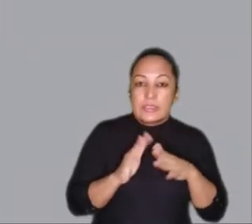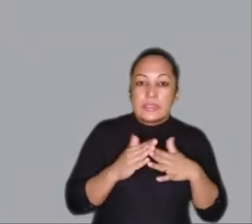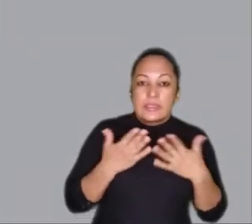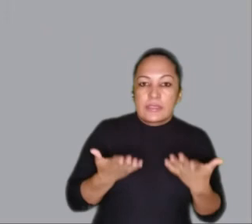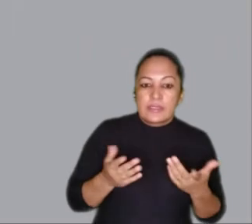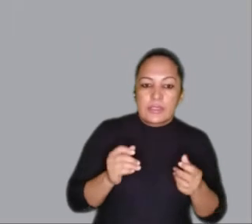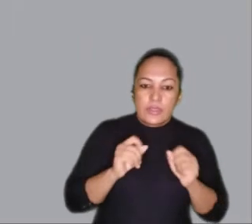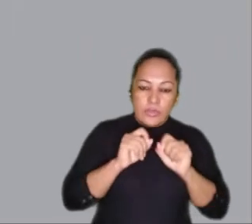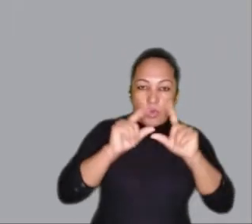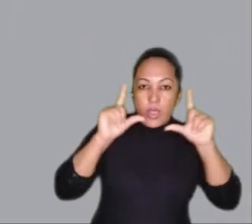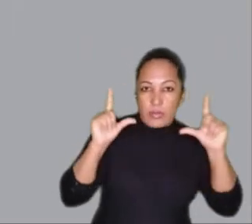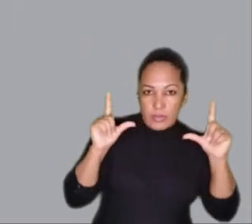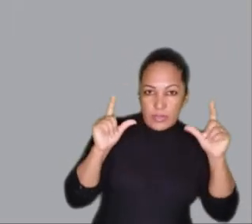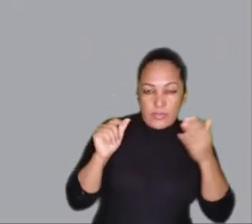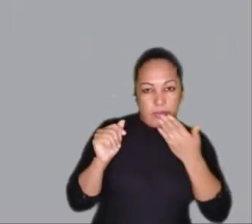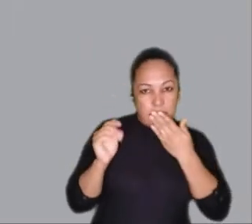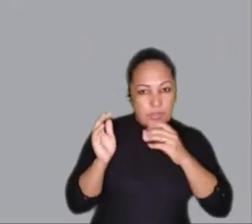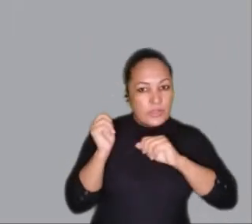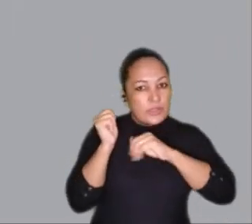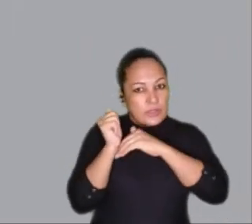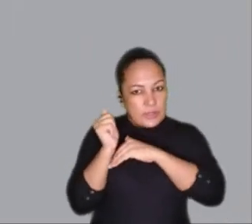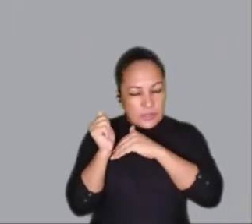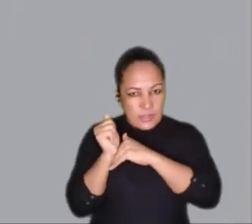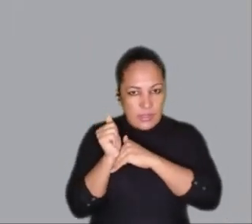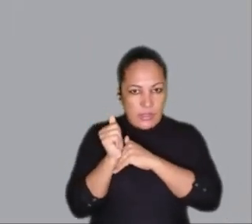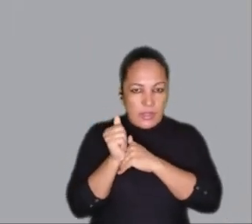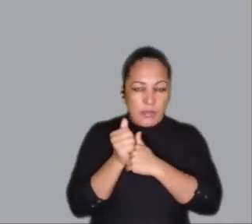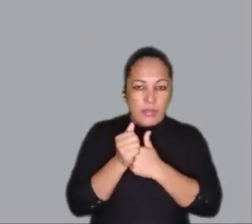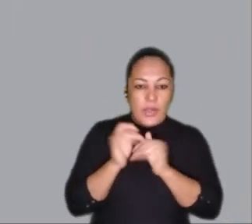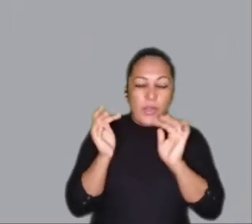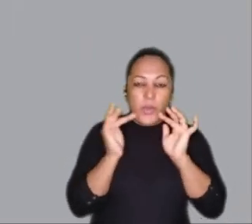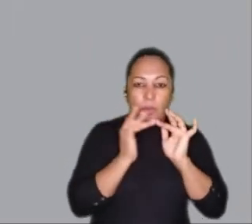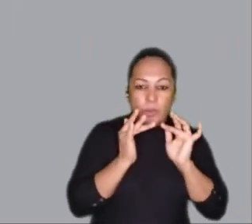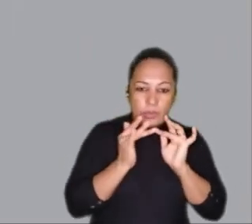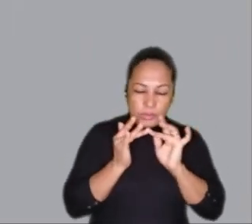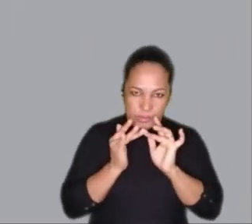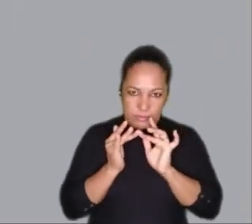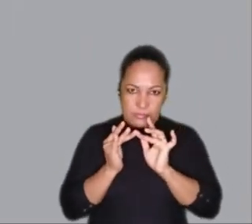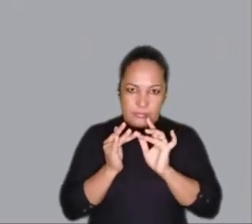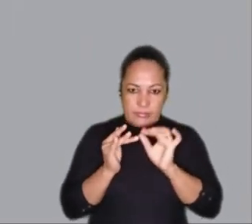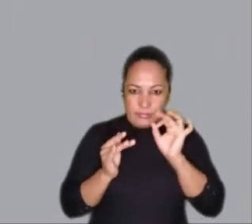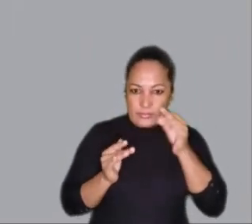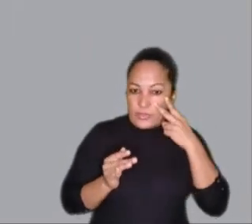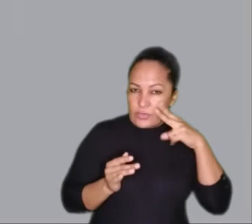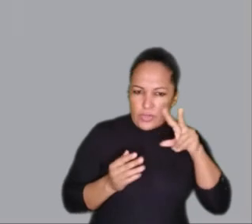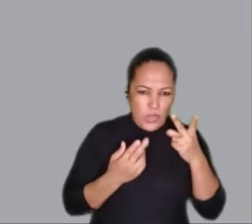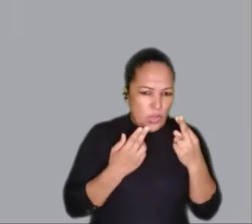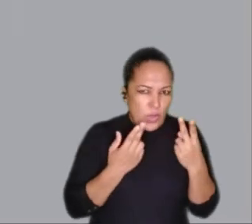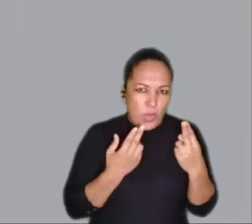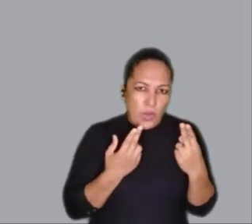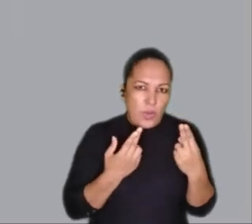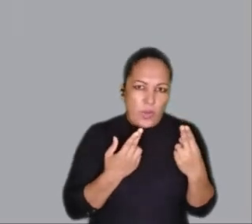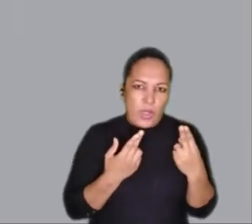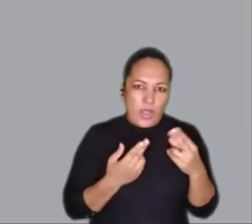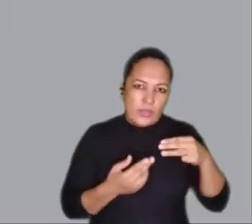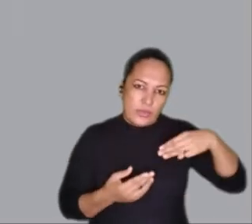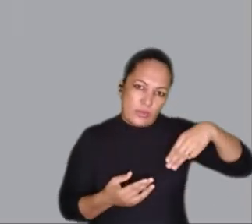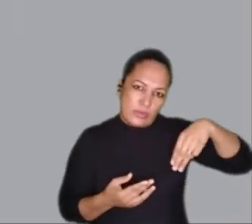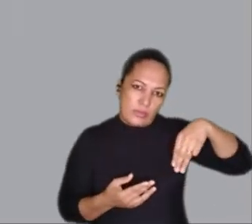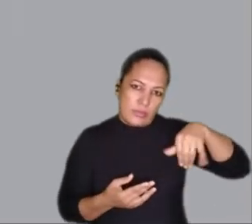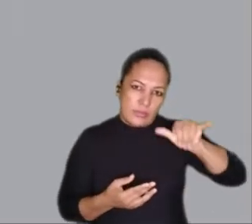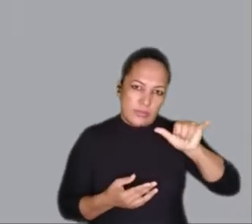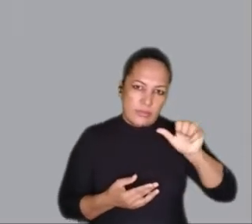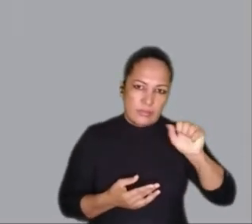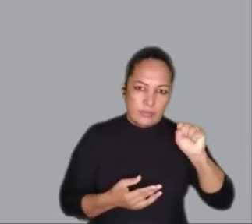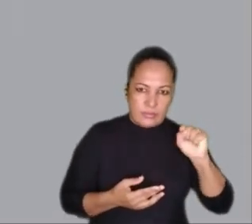né? Aqui, quando eu abrir, ele vai pedir a senha para eu se conectar com o servidor, tá vendo? Igualzinho